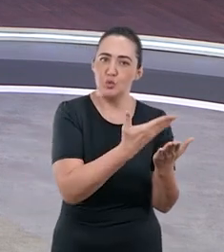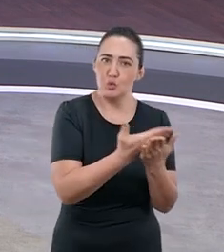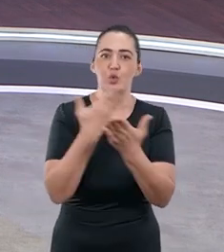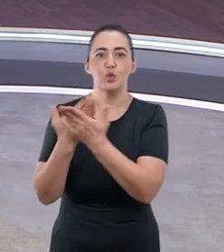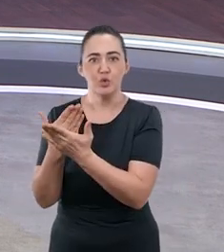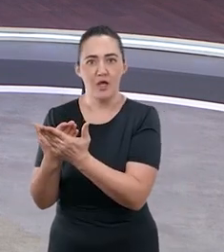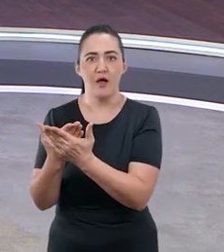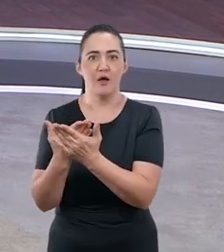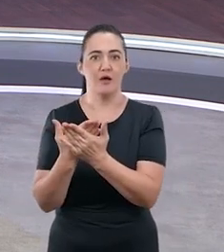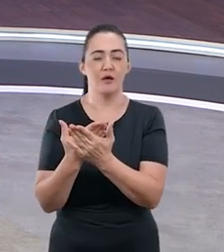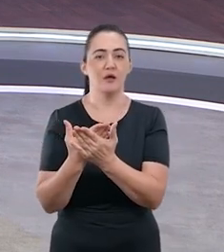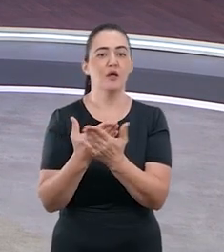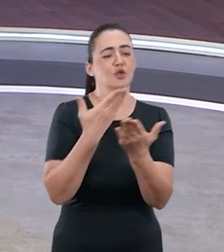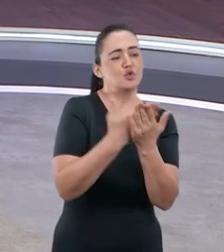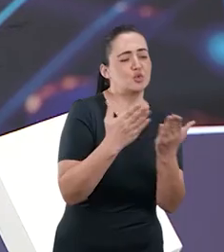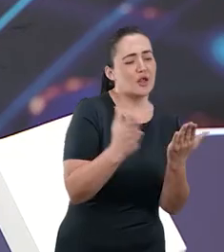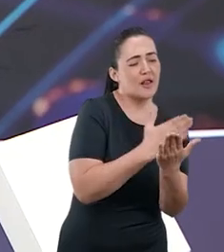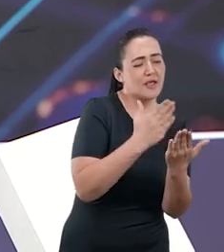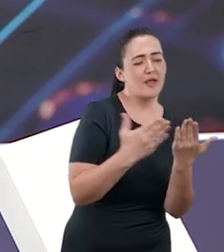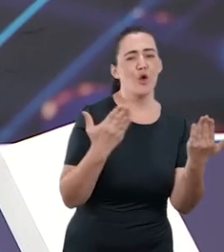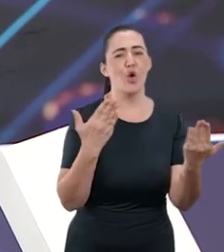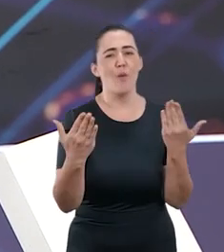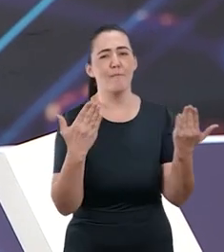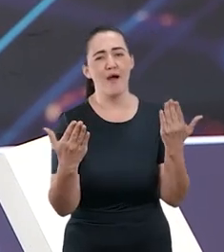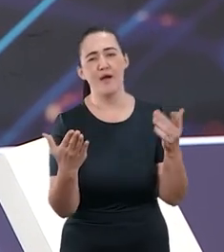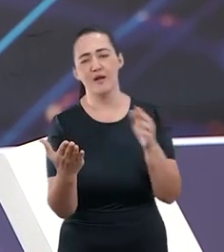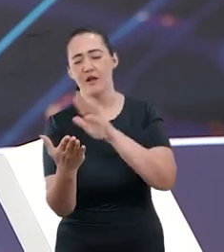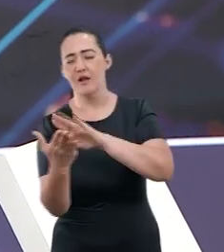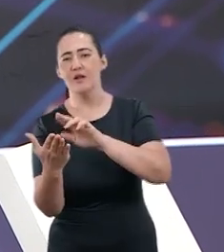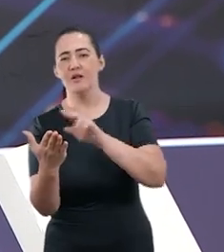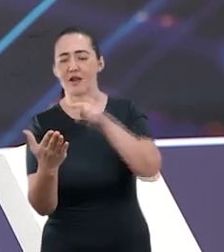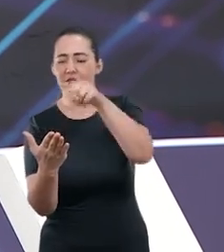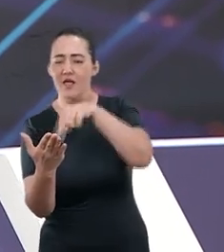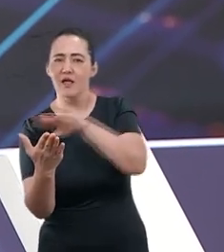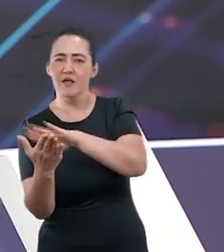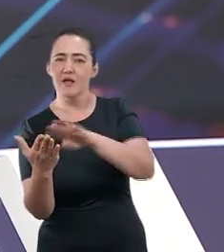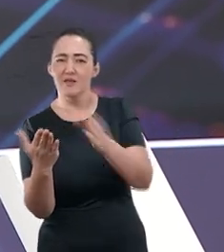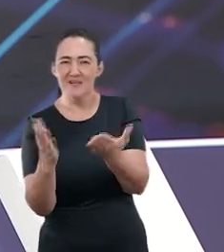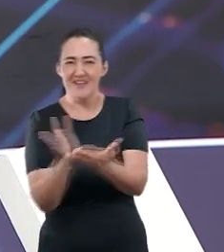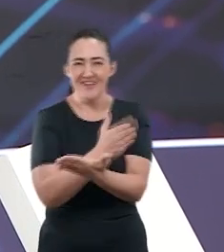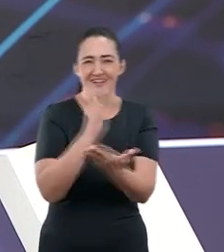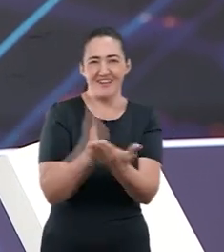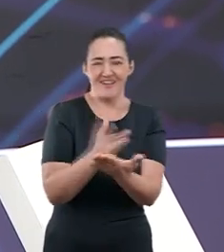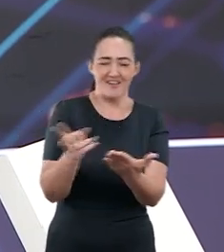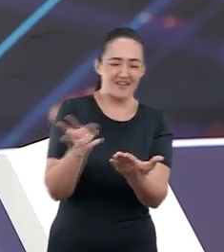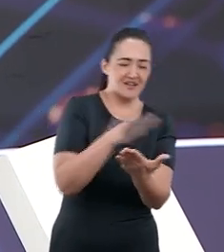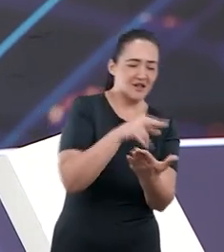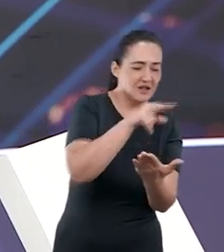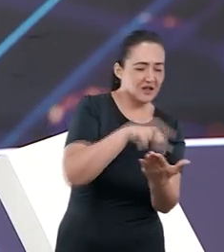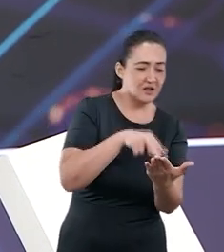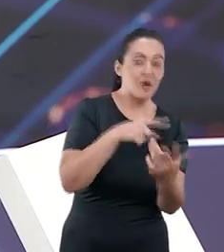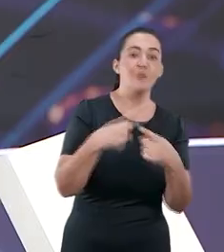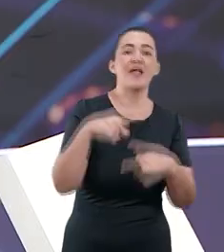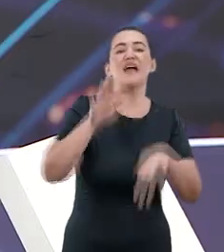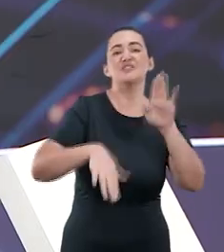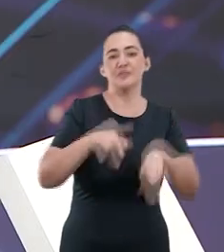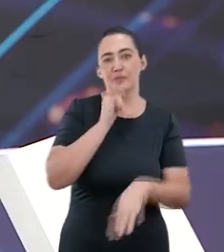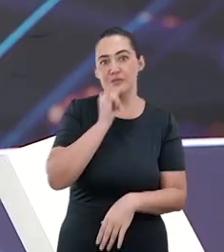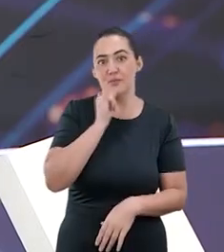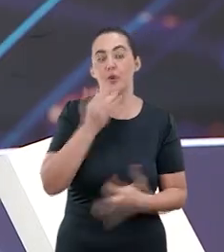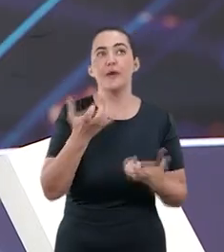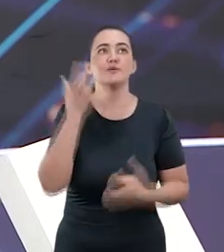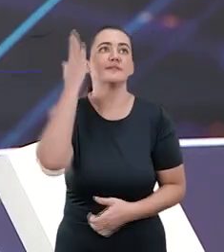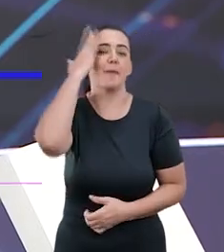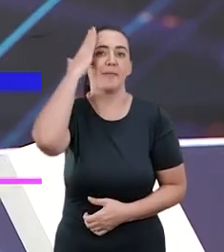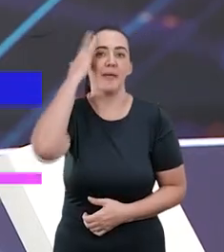um todo. Quando a Bíblia diz é um pouco aqui, um pouco ali, é porque na Bíblia você não vai encontrar seções temáticas.